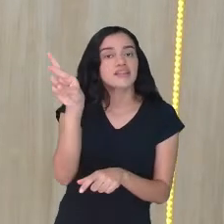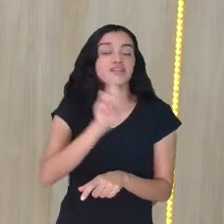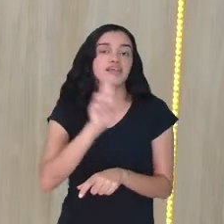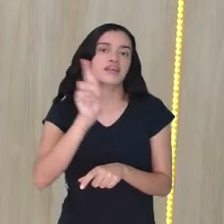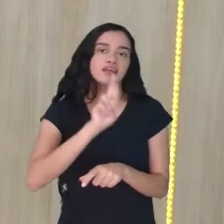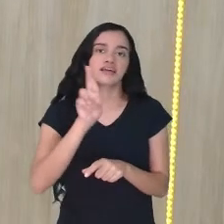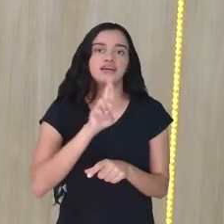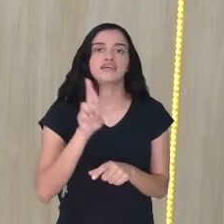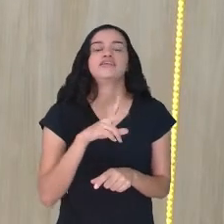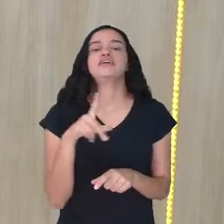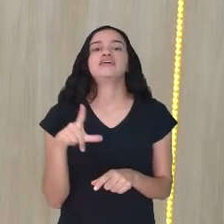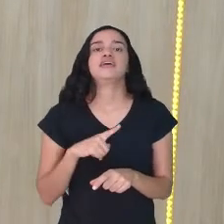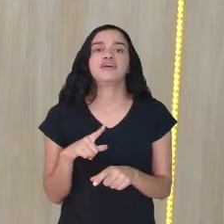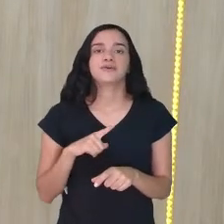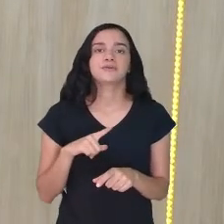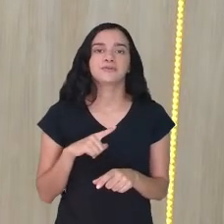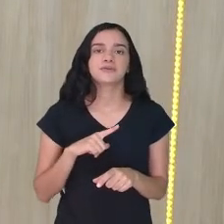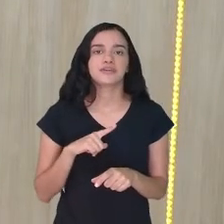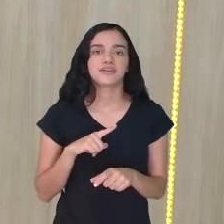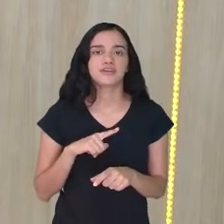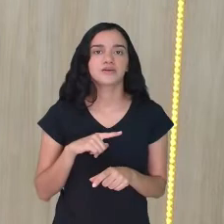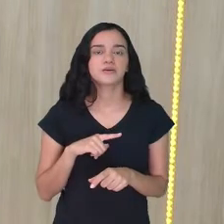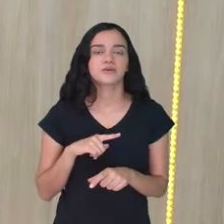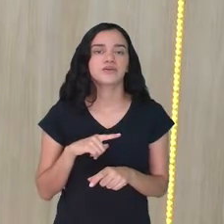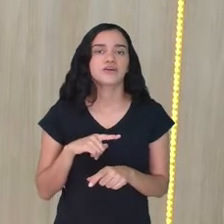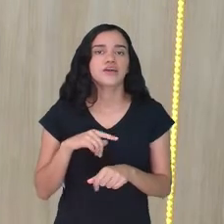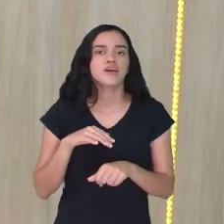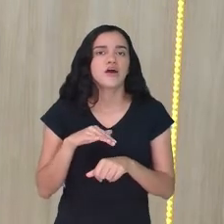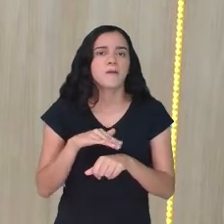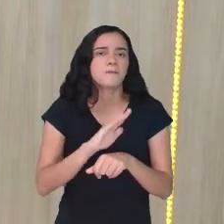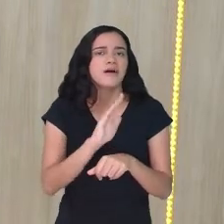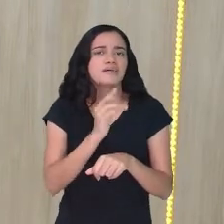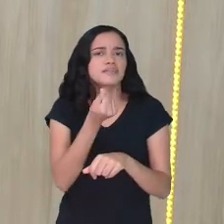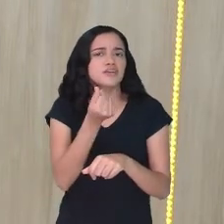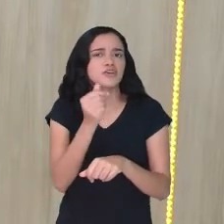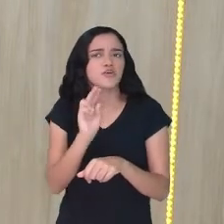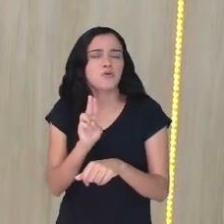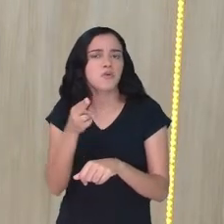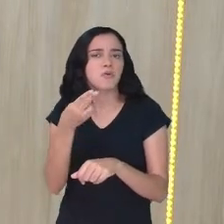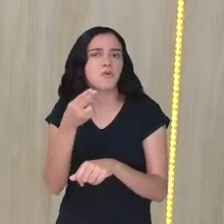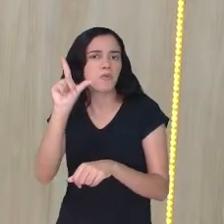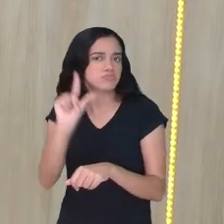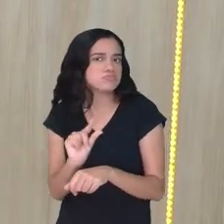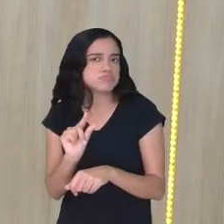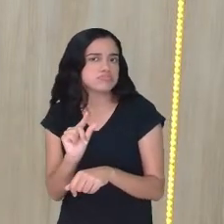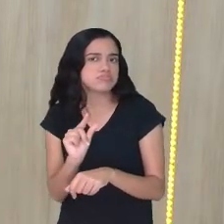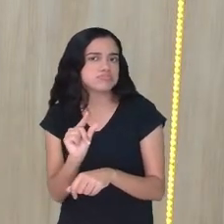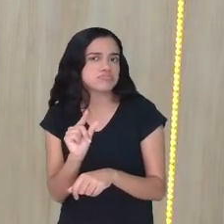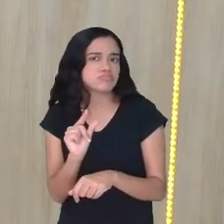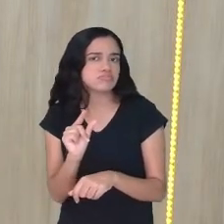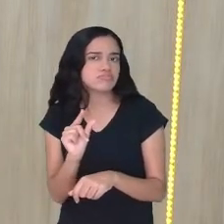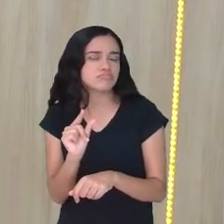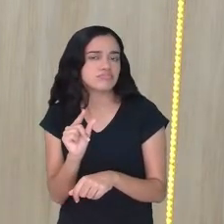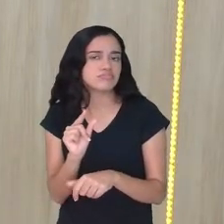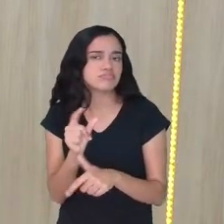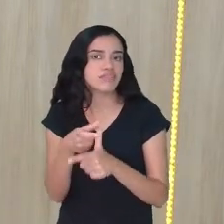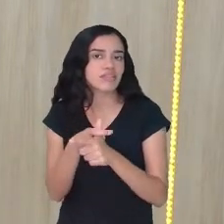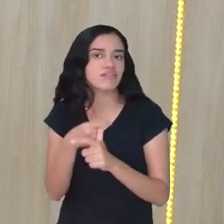R$7, eu tenho mais dinheiro ou menos dinheiro do que quem está devendo